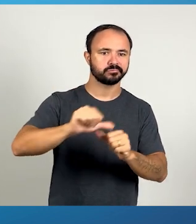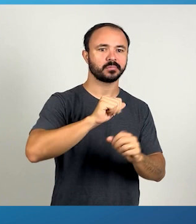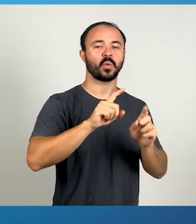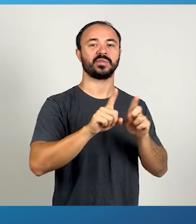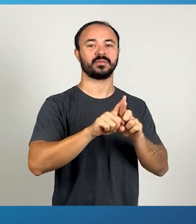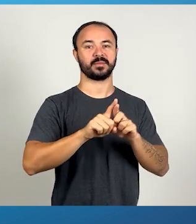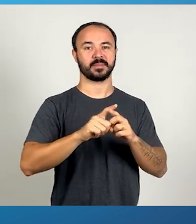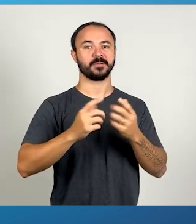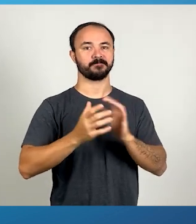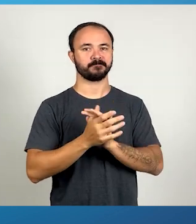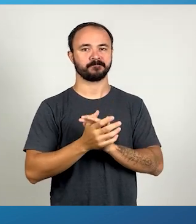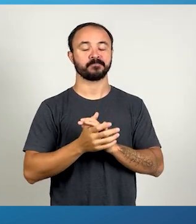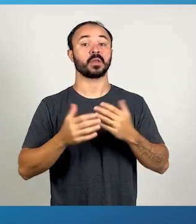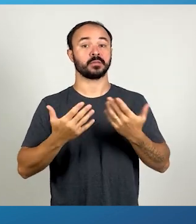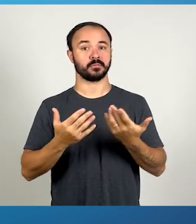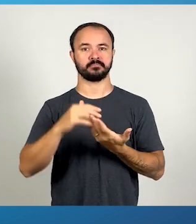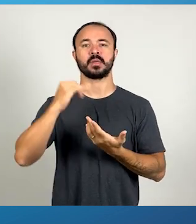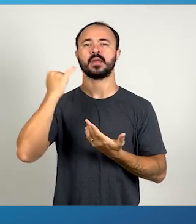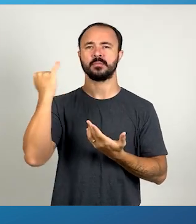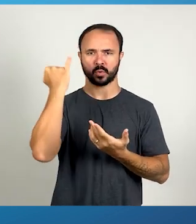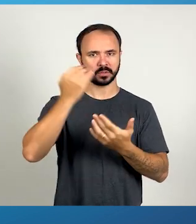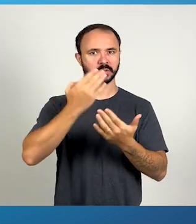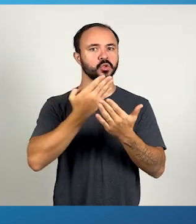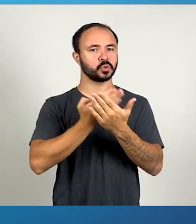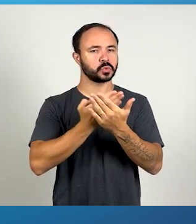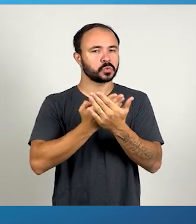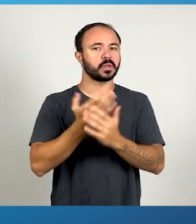estudar o passado também.